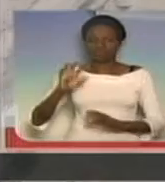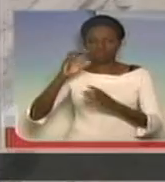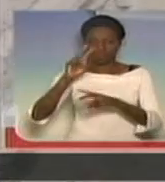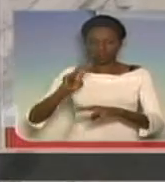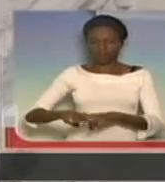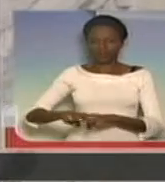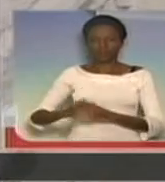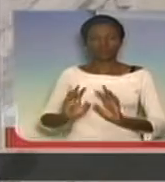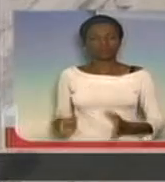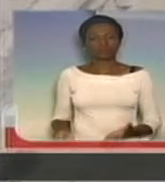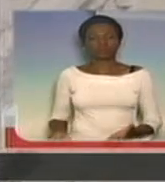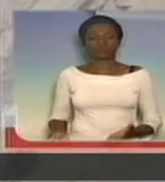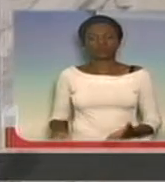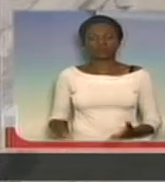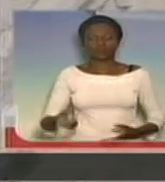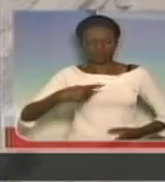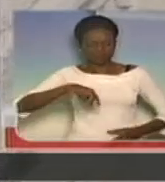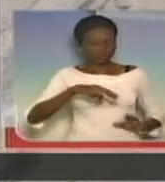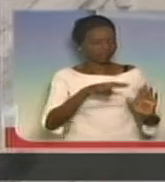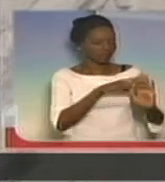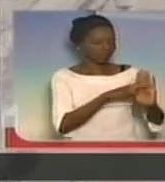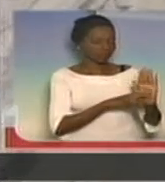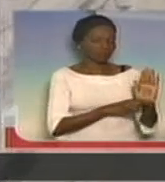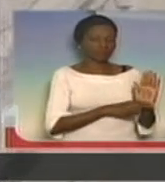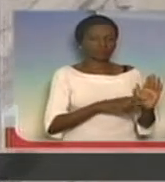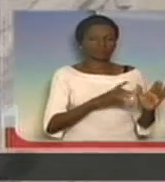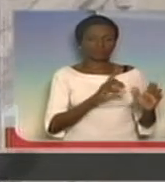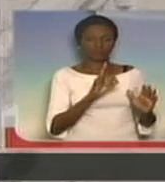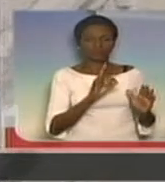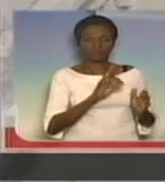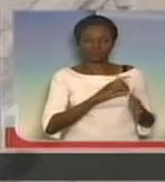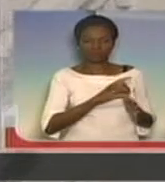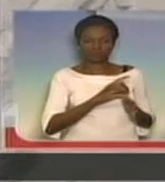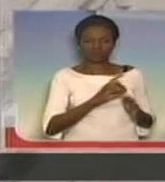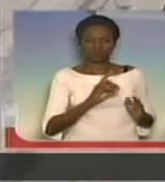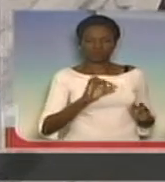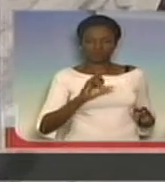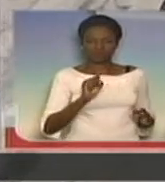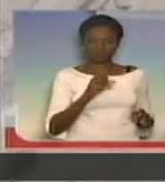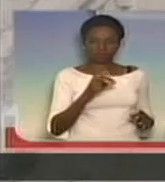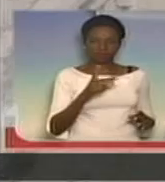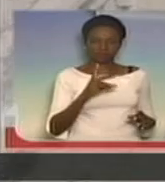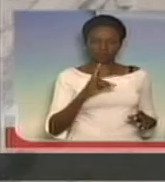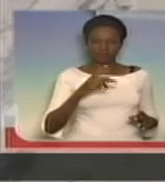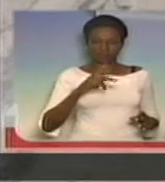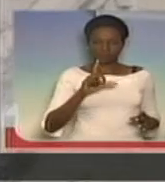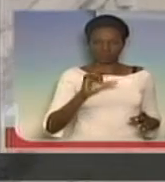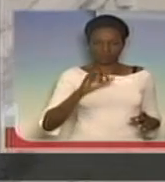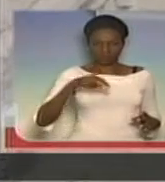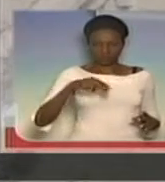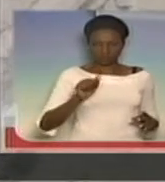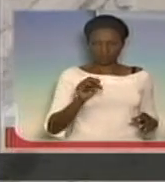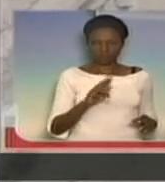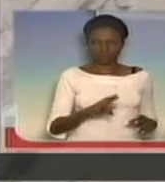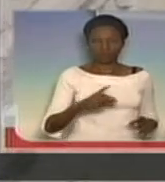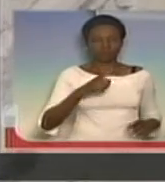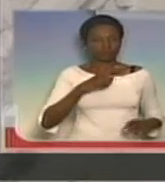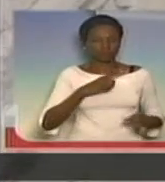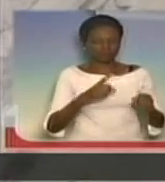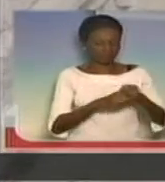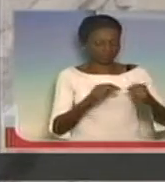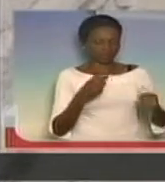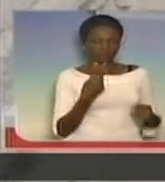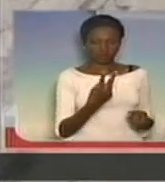temos no regulamento disciplinar, deputado Carlos Gianazzi, um artigo chamado artigo 26. Eu não sei se Vossa Excelência conhece esse